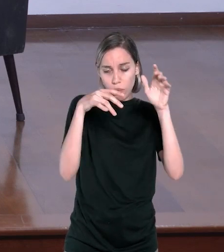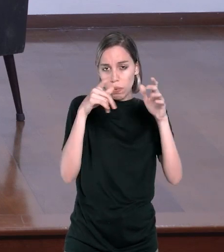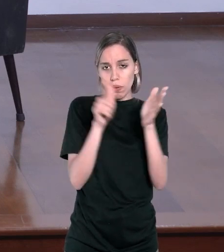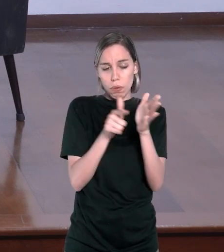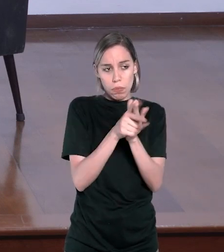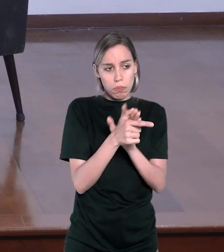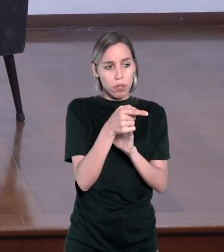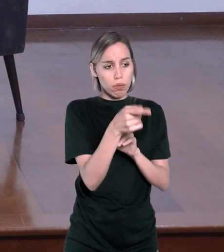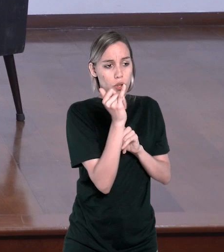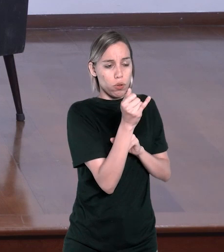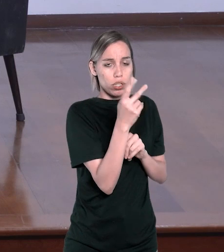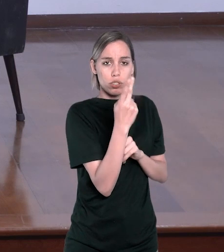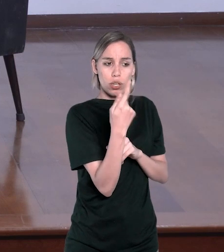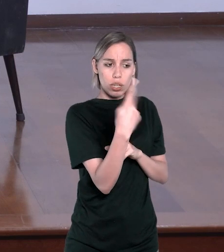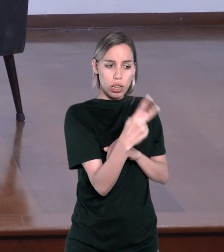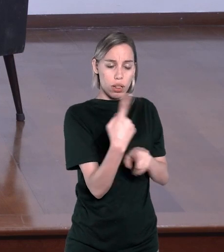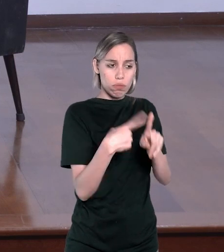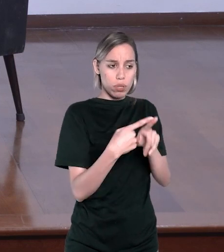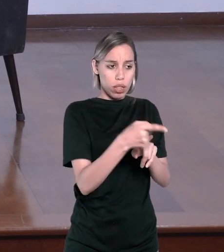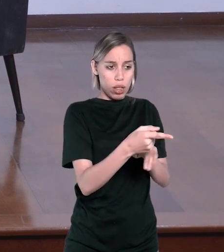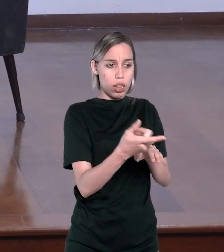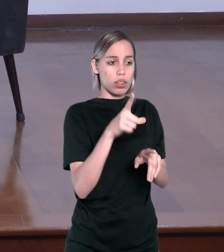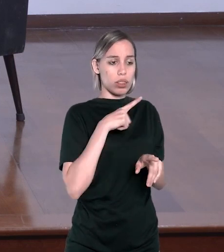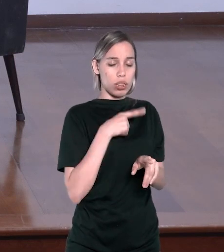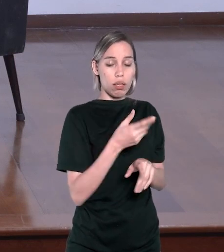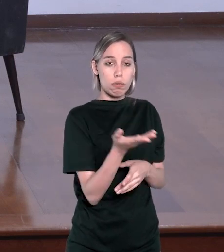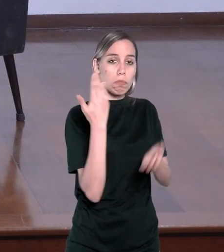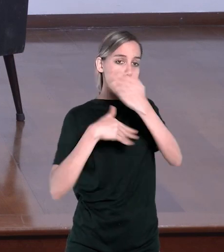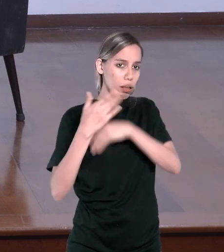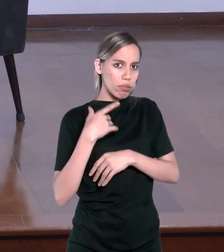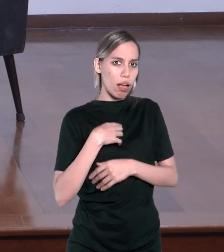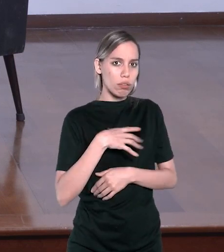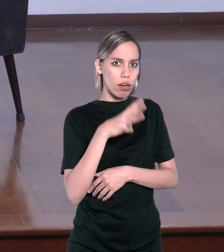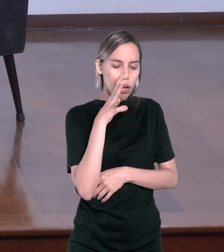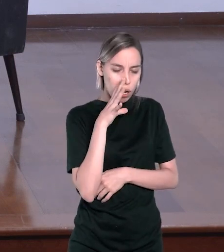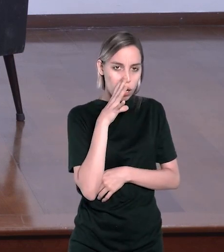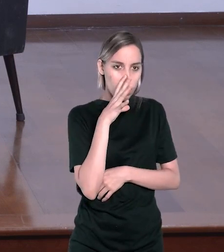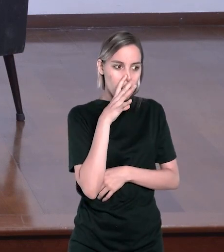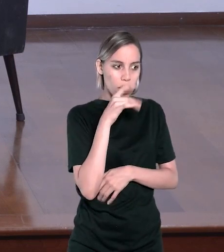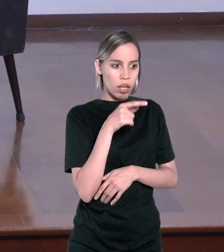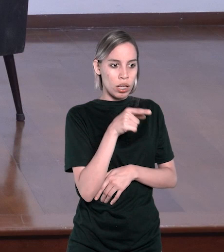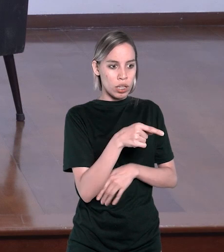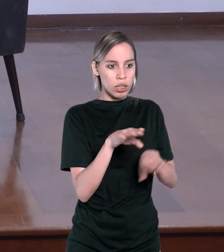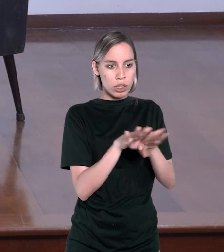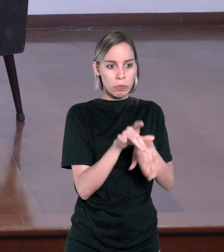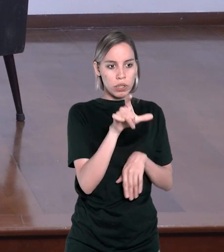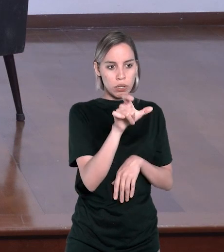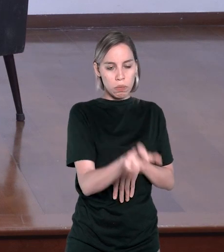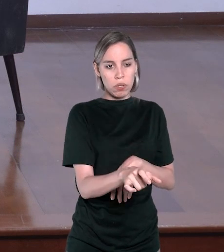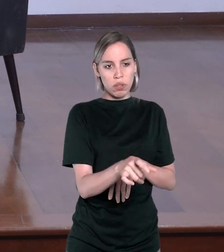passado surpreendente. E o próprio Joel, foi muito interessante fazer o Joel no Chuva de Papel, porque o Joel,